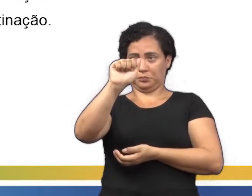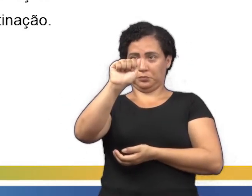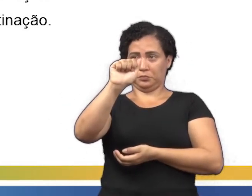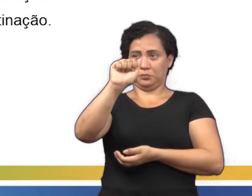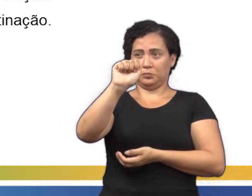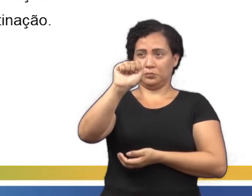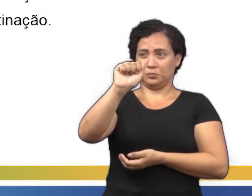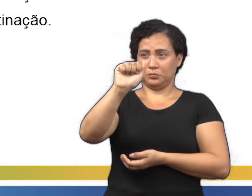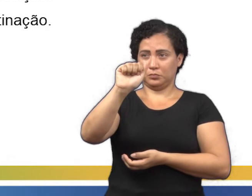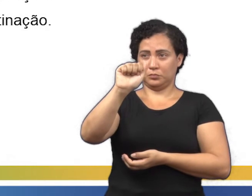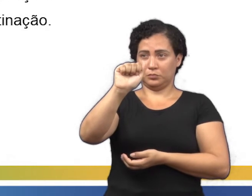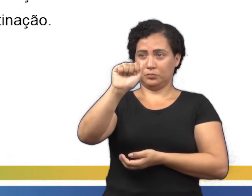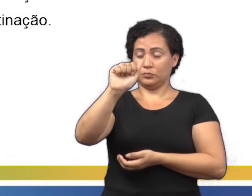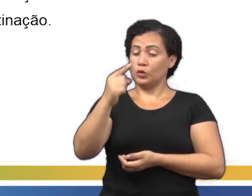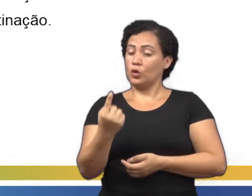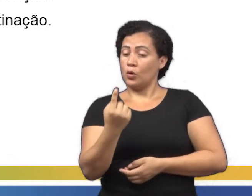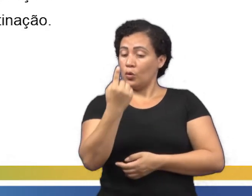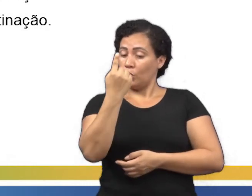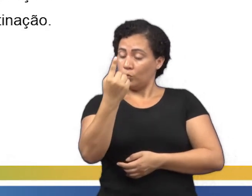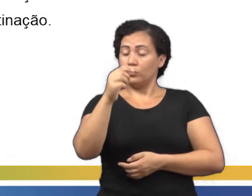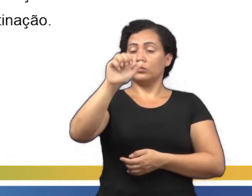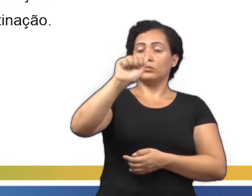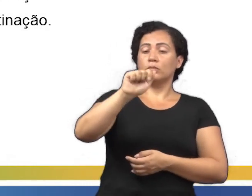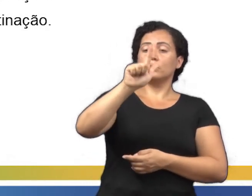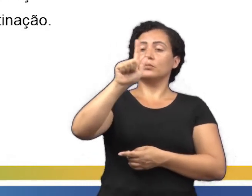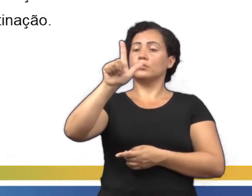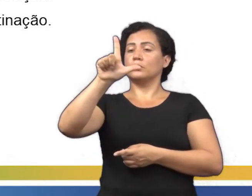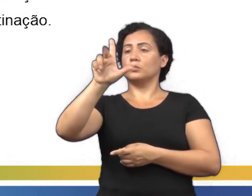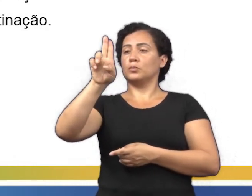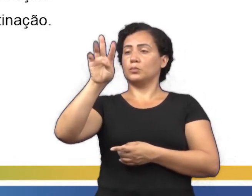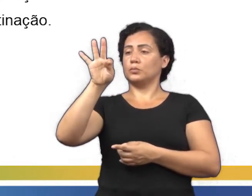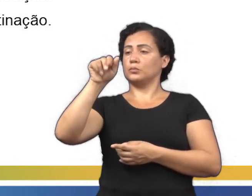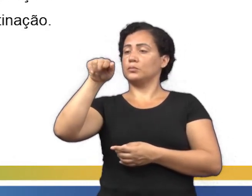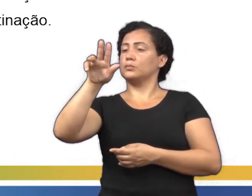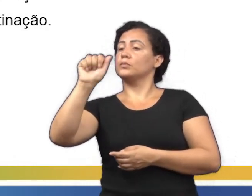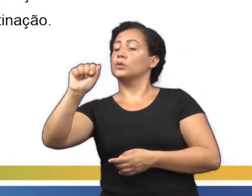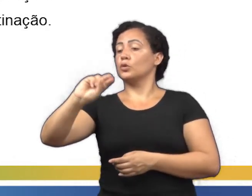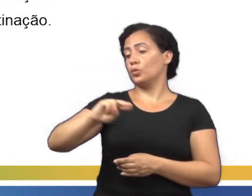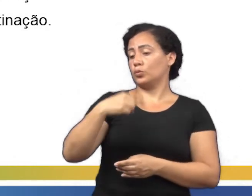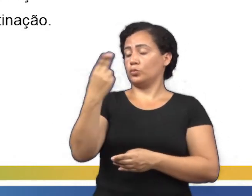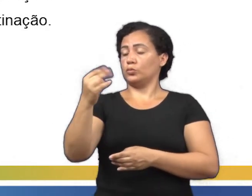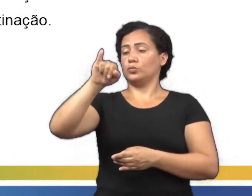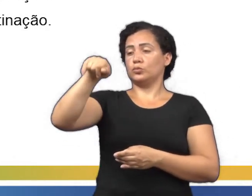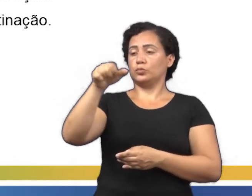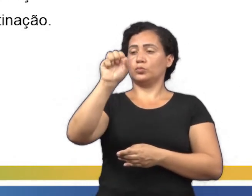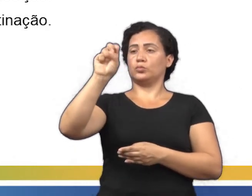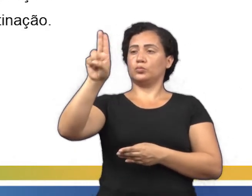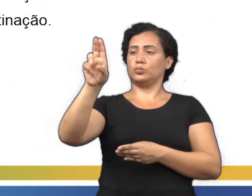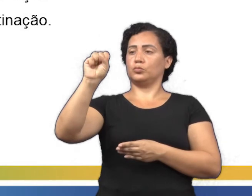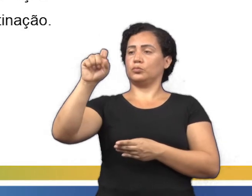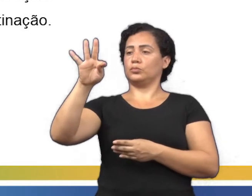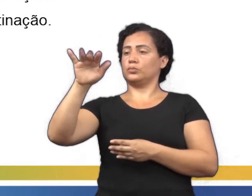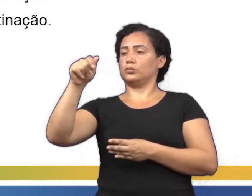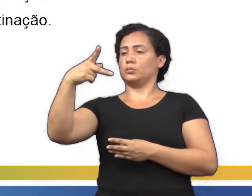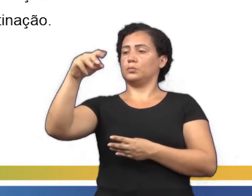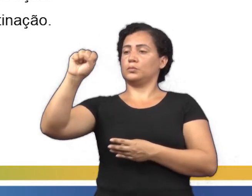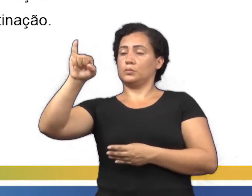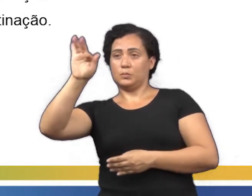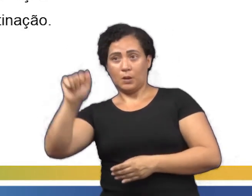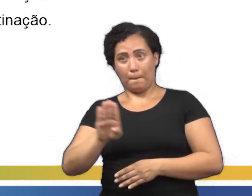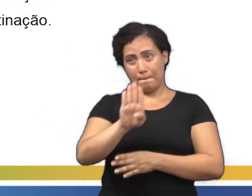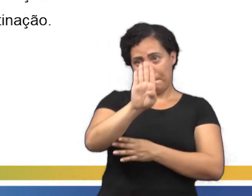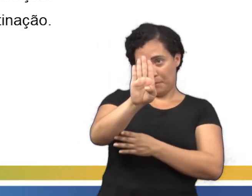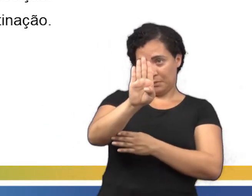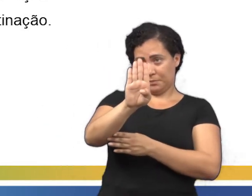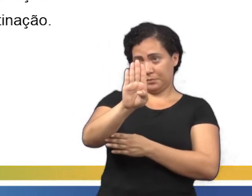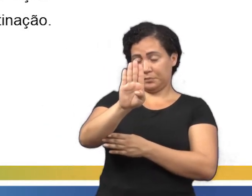Um elemento formado por aglutinação e outro por justaposição. Letra B. Um elemento formado